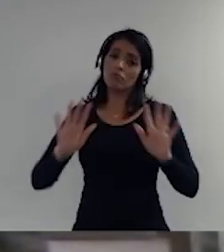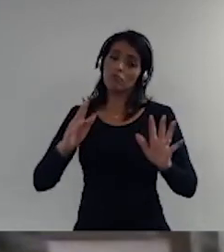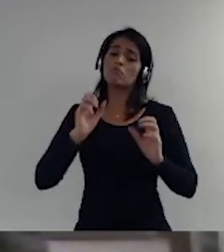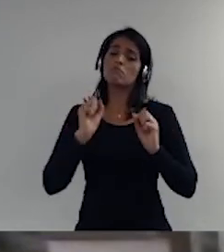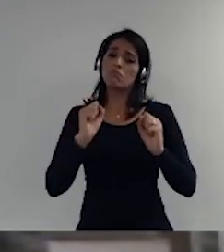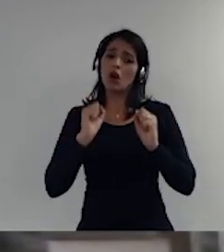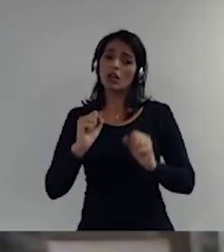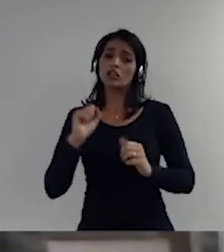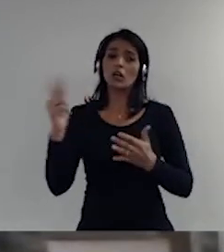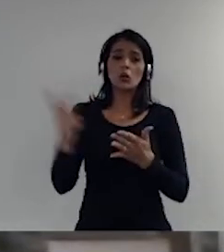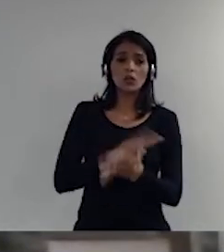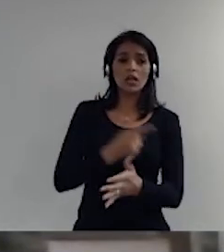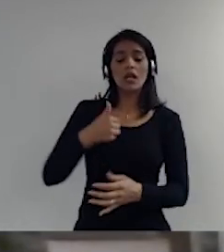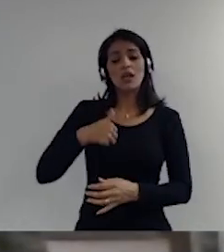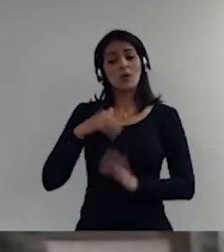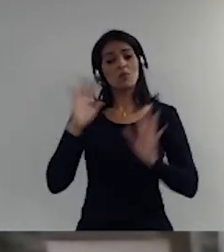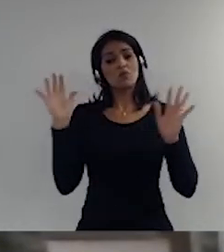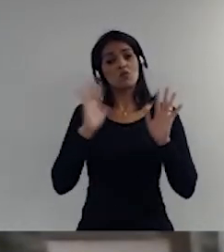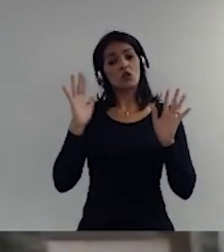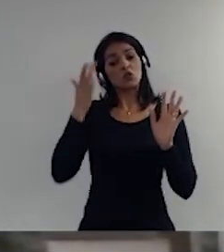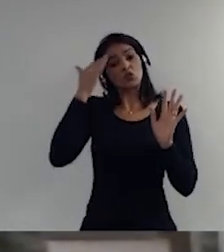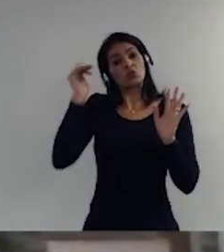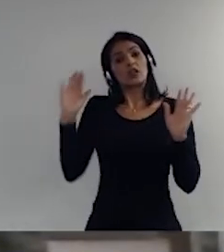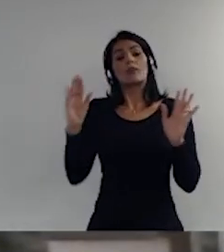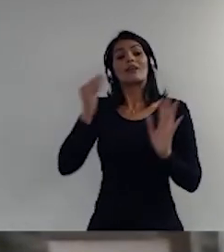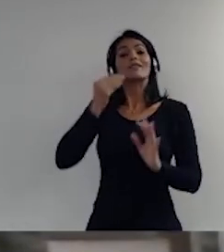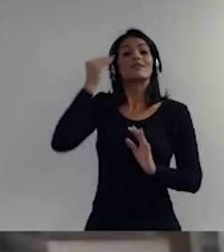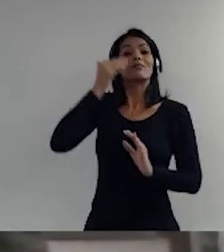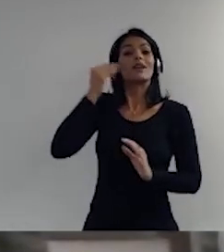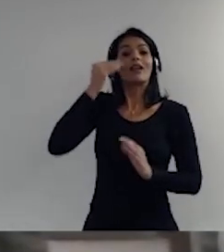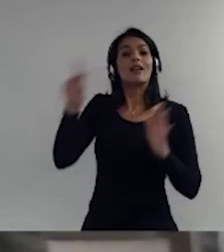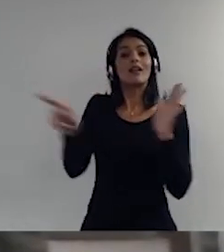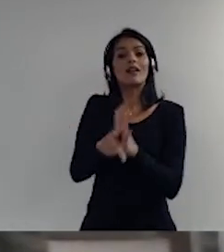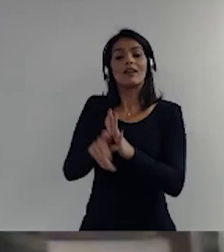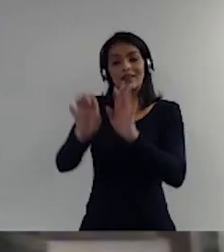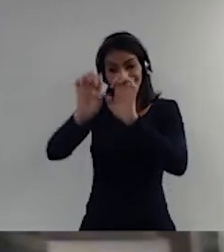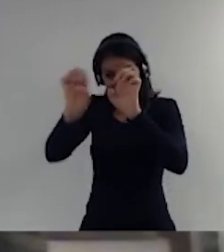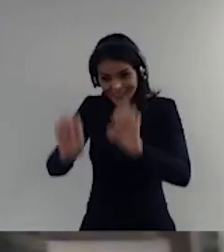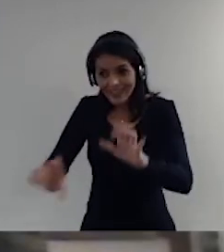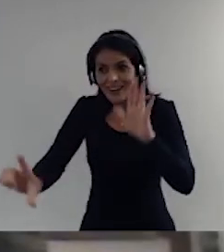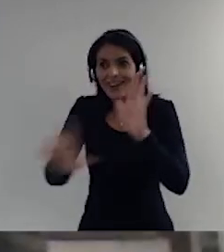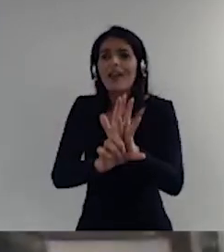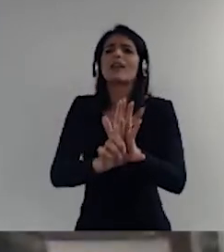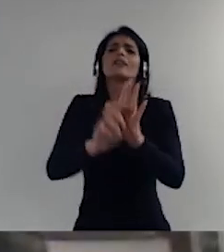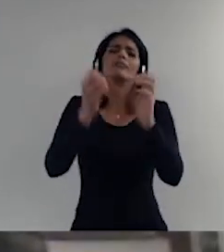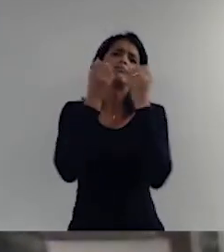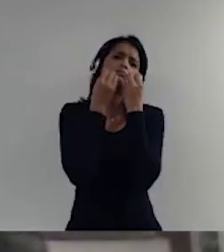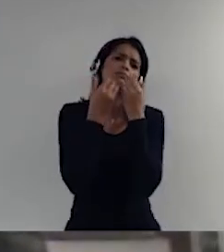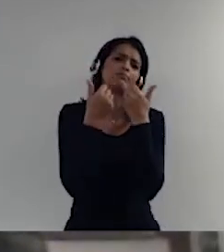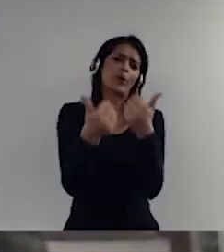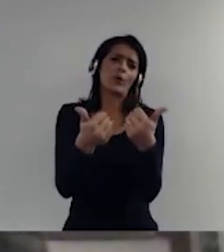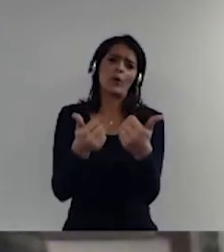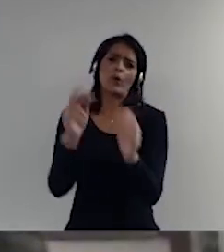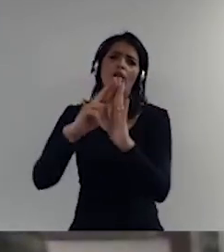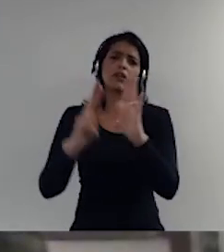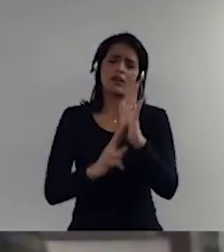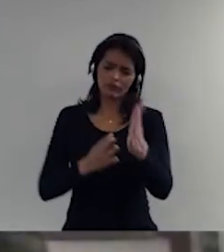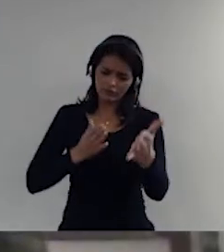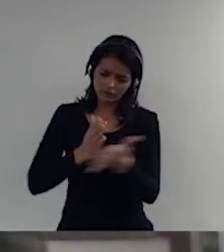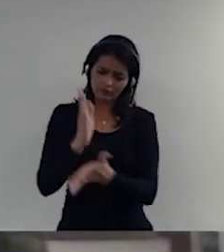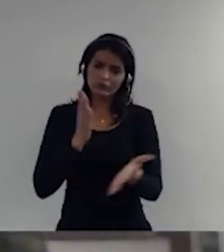minha experiência, mas a experiência que eu tenho é as estruturas da lei funcionaram, as estruturas regulatórias